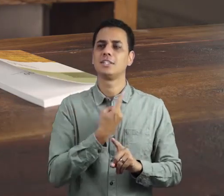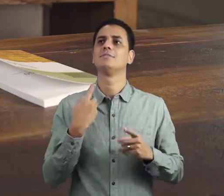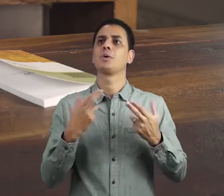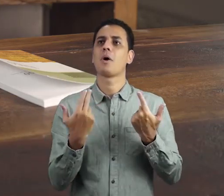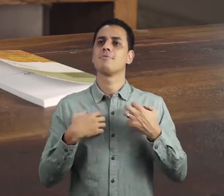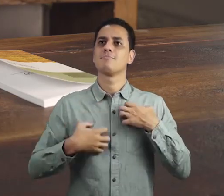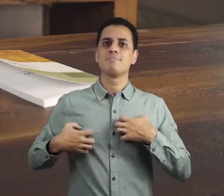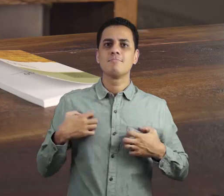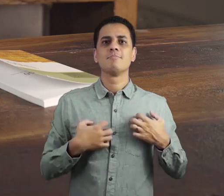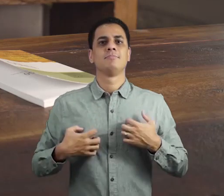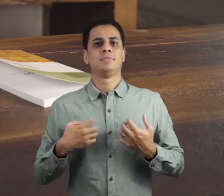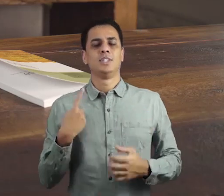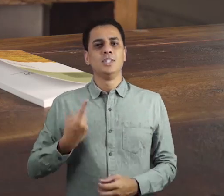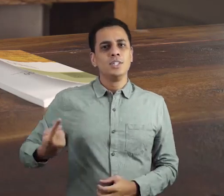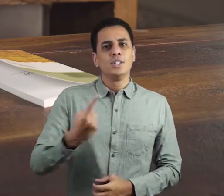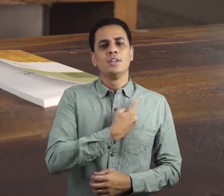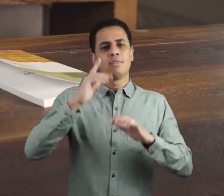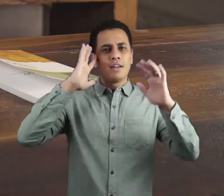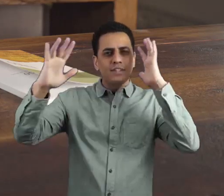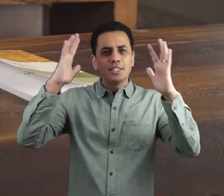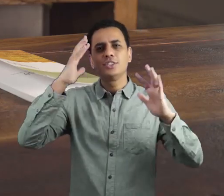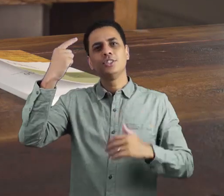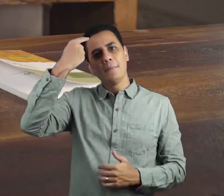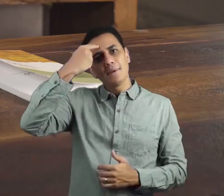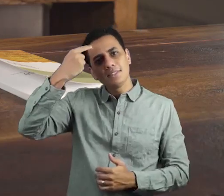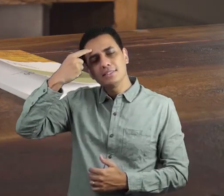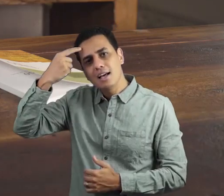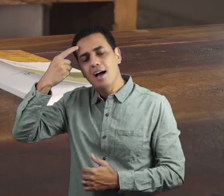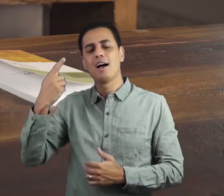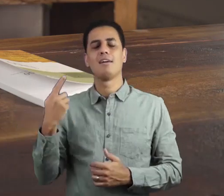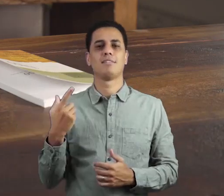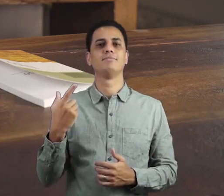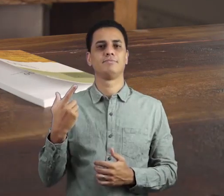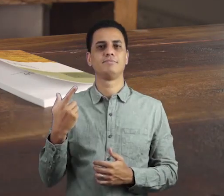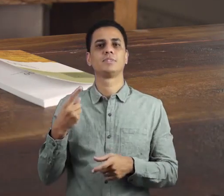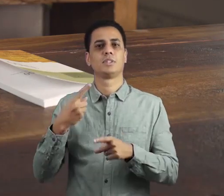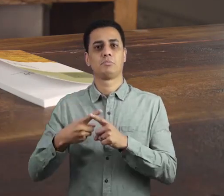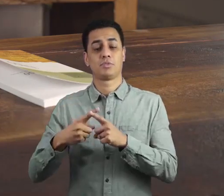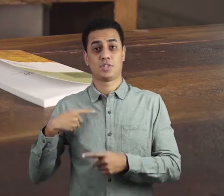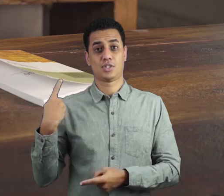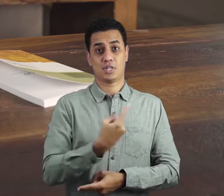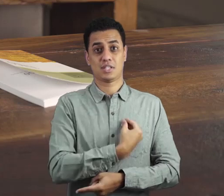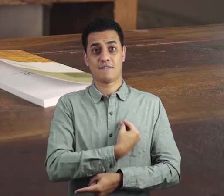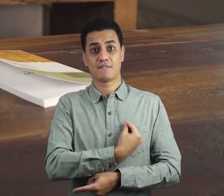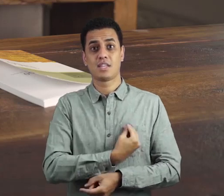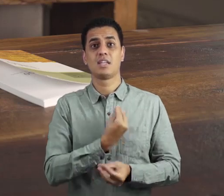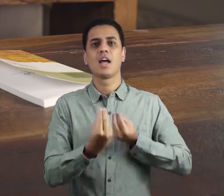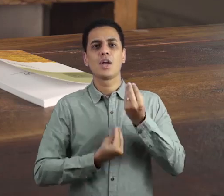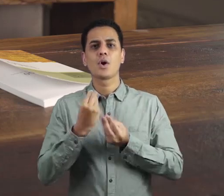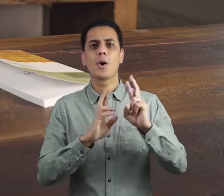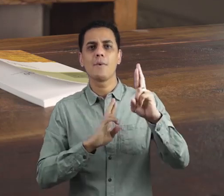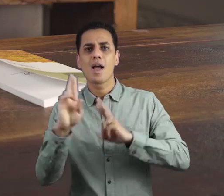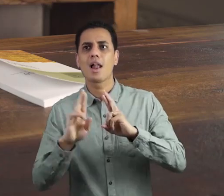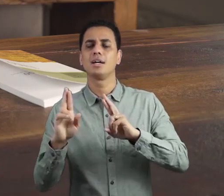empregados, e enquanto empregados, a nossa postura com aqueles que nos oprimem. A Tiago é uma epístola fantástica que